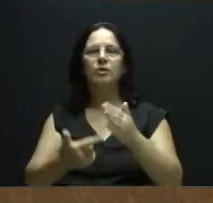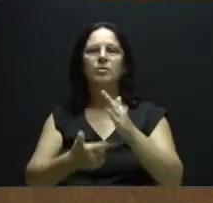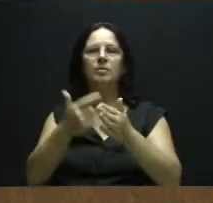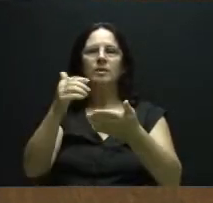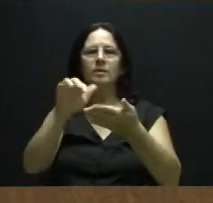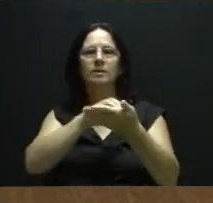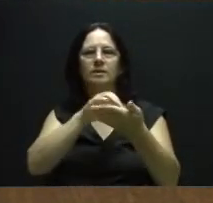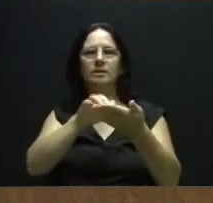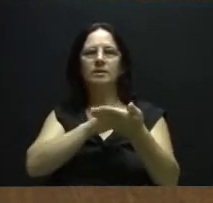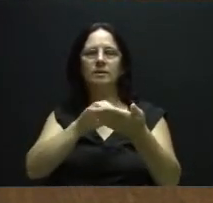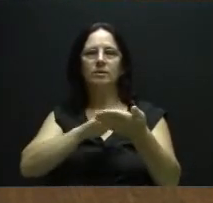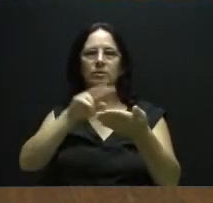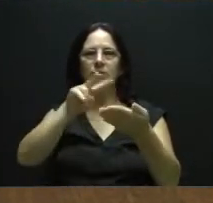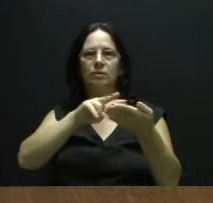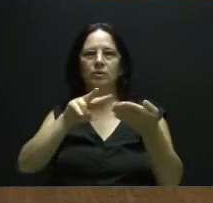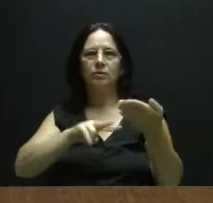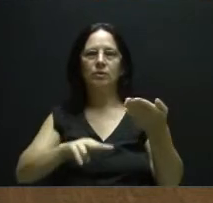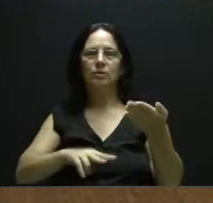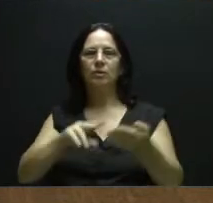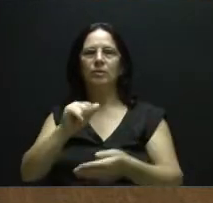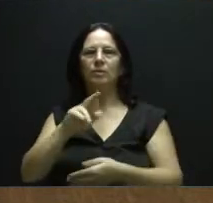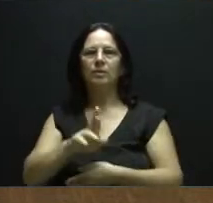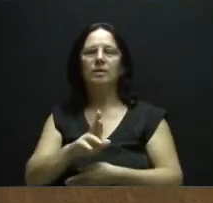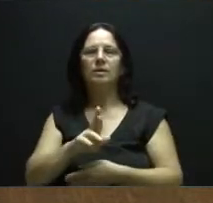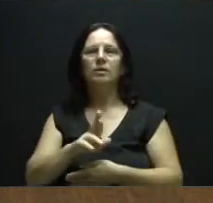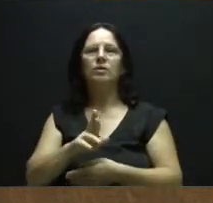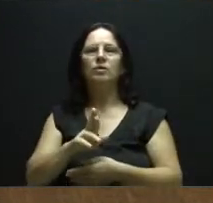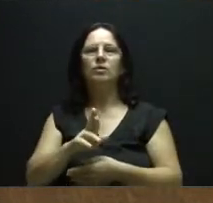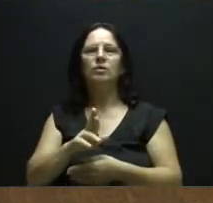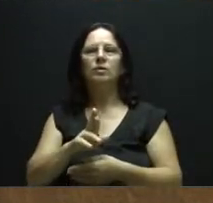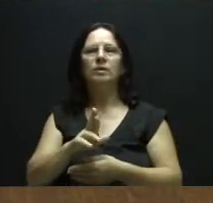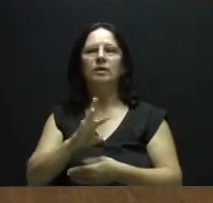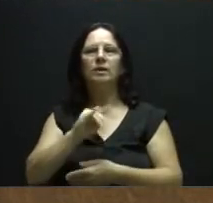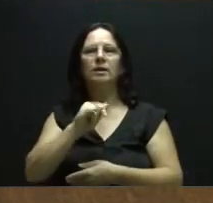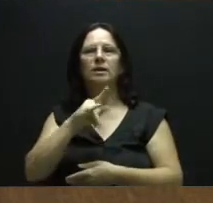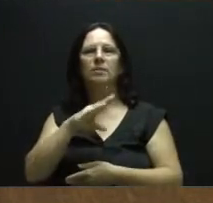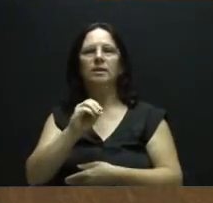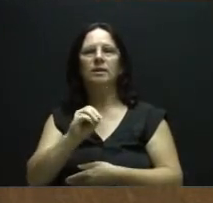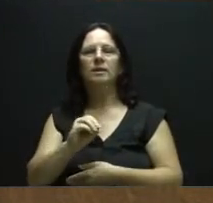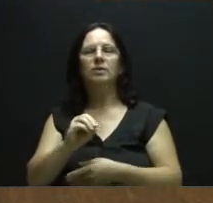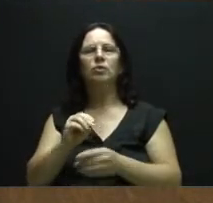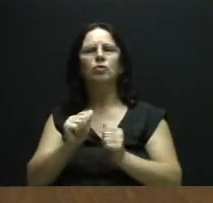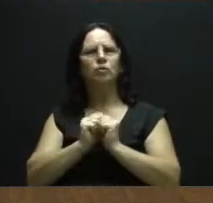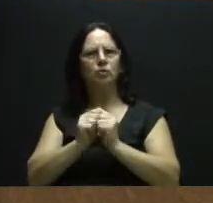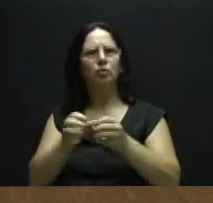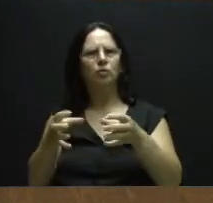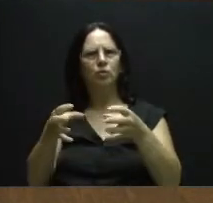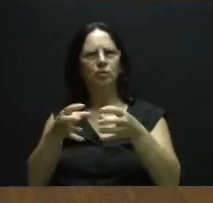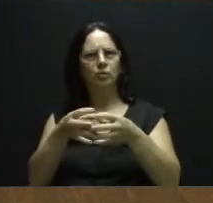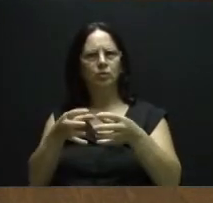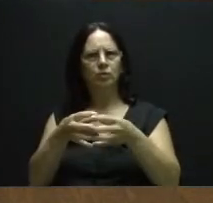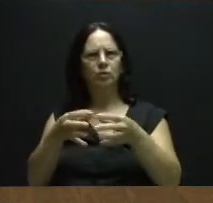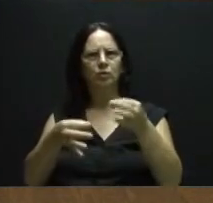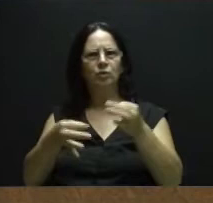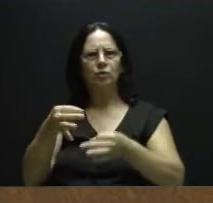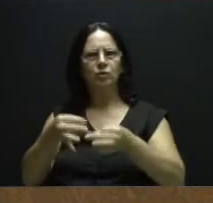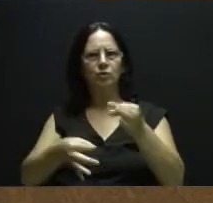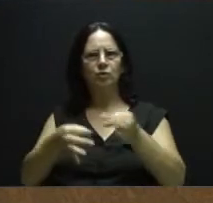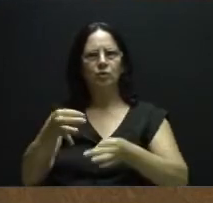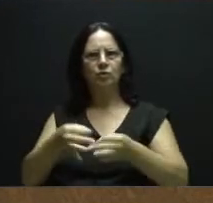pelo secretário que proceda à leitura do parecer favorável à tramitação da propositura exarado em conjunto pelas comissões de justiça